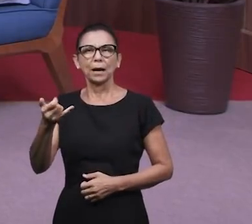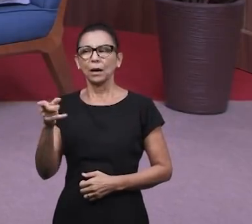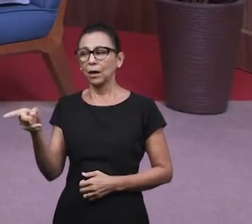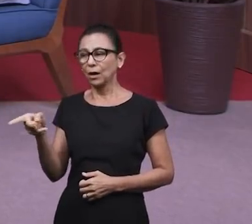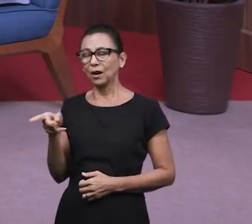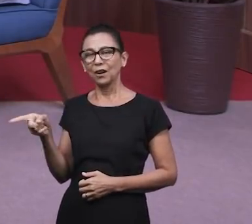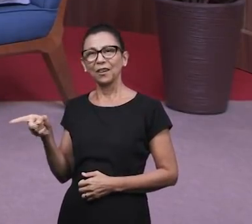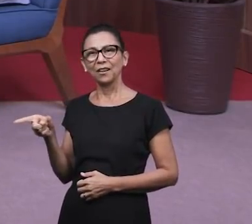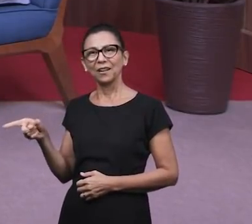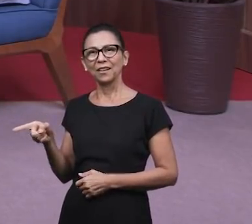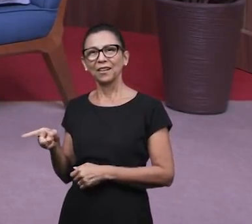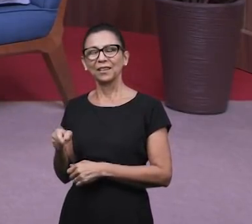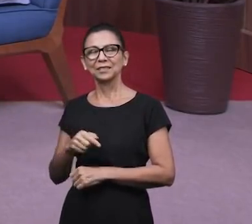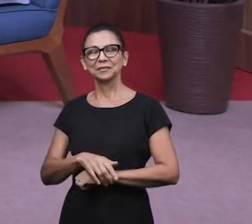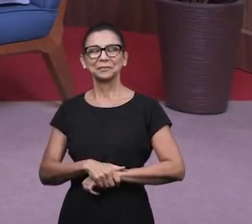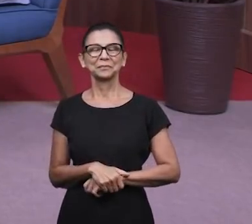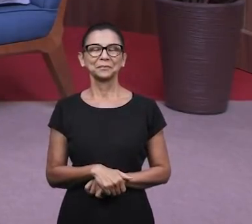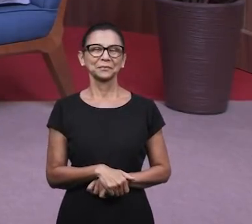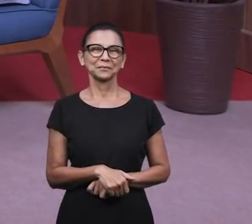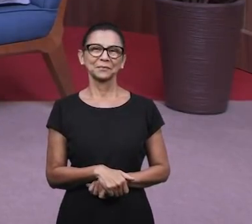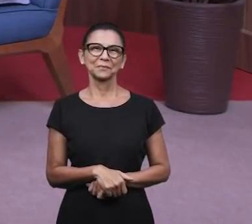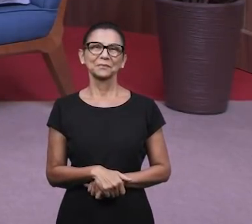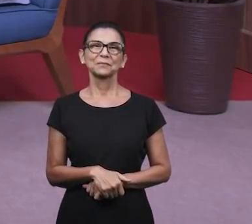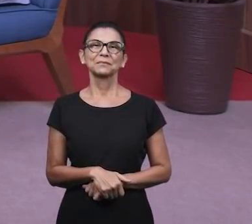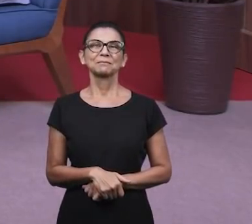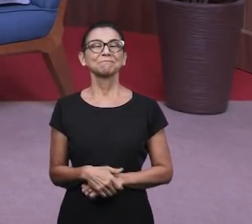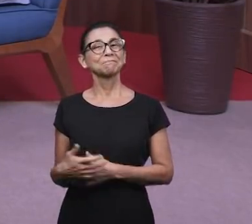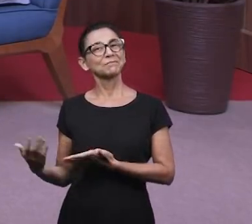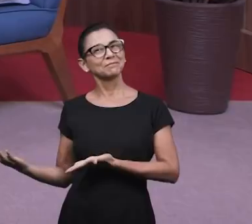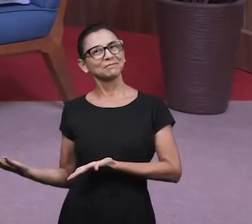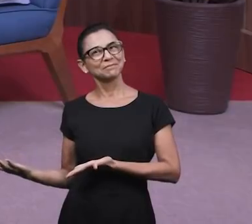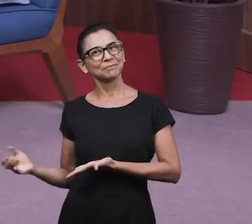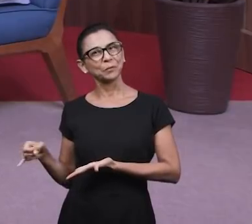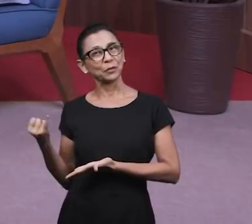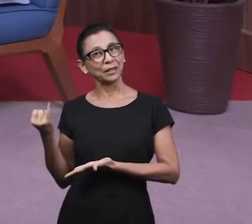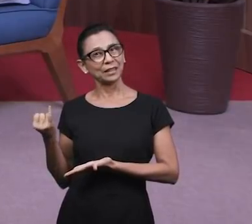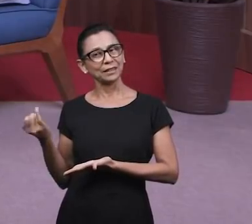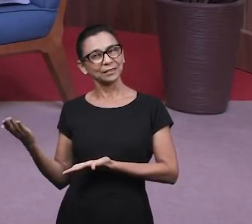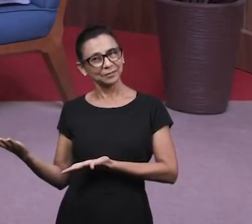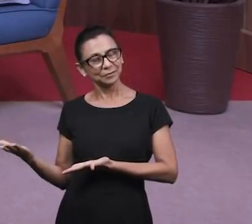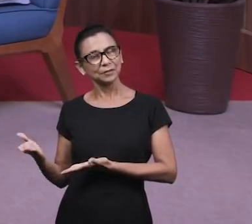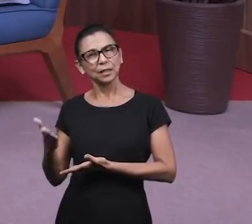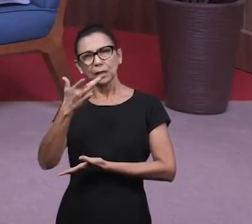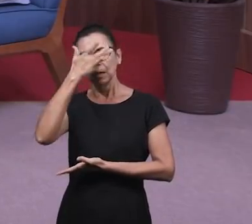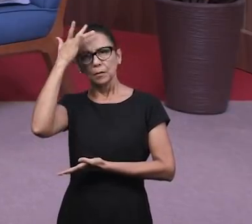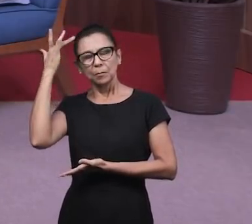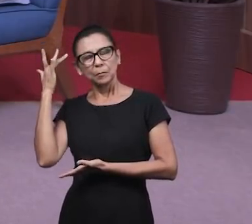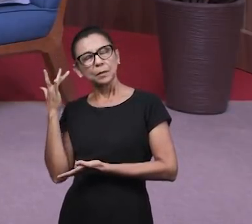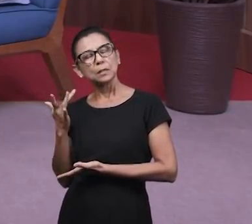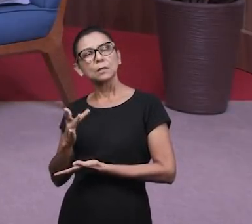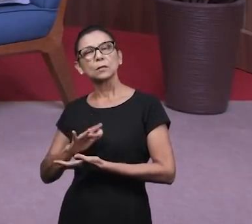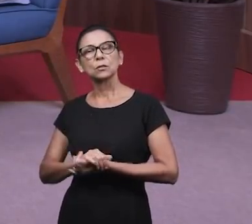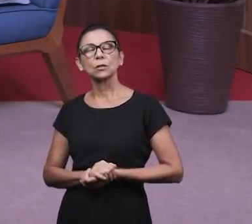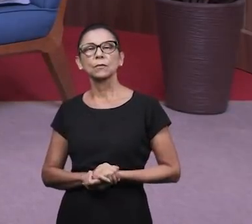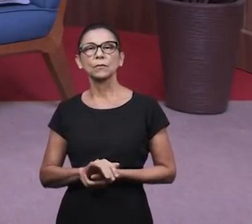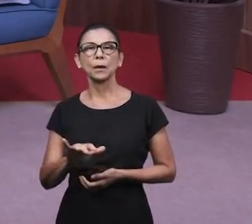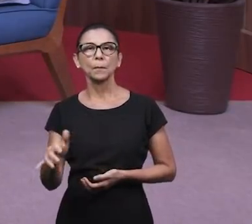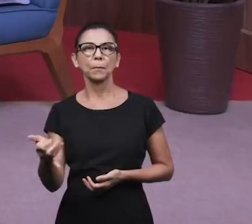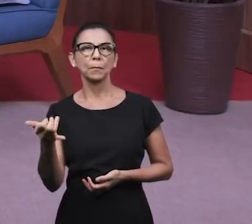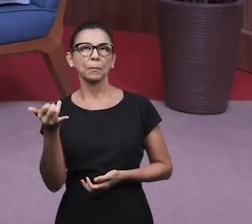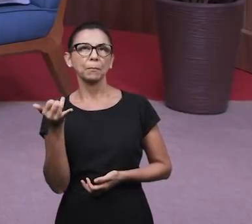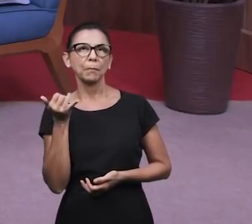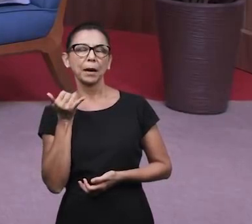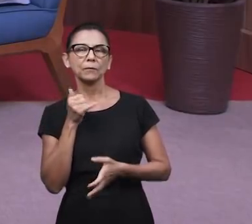este número que está aparecendo aí na tela, 0800 707 3076. Alguém vai te atender, vai transmitir